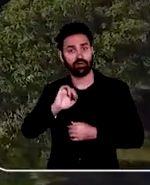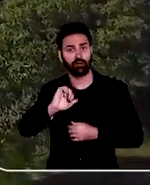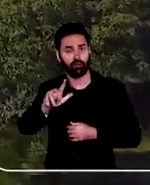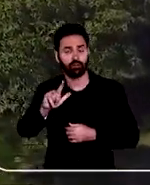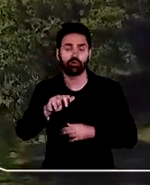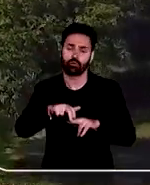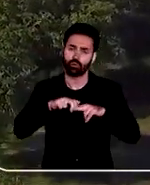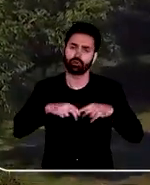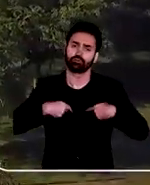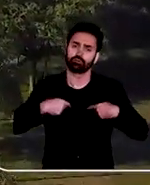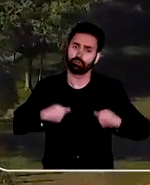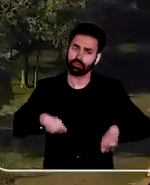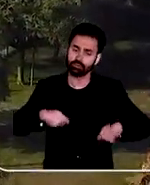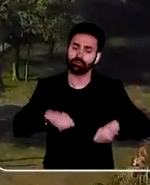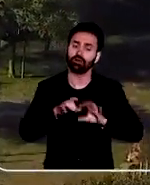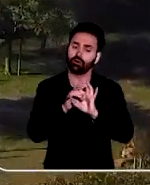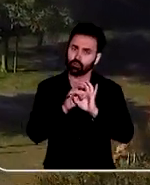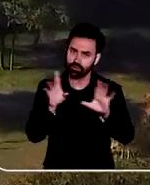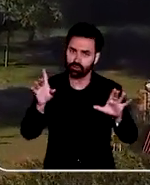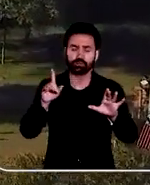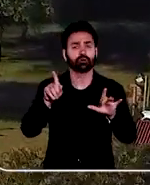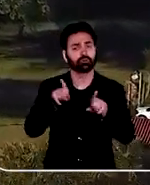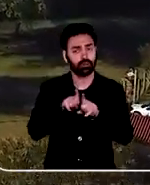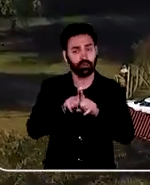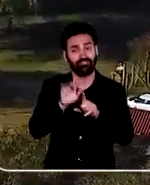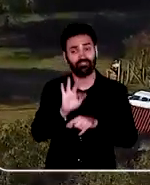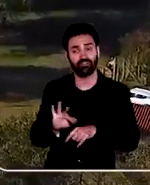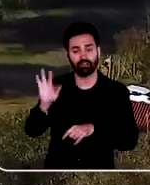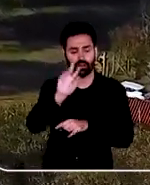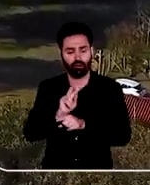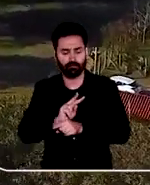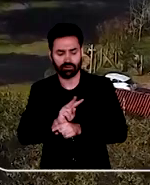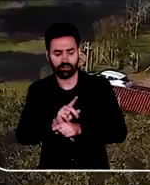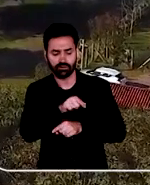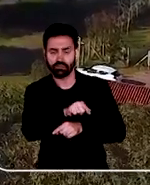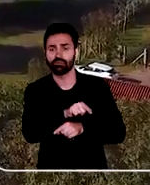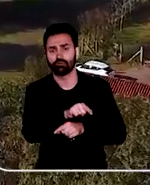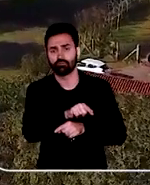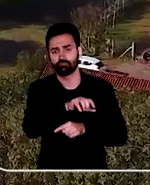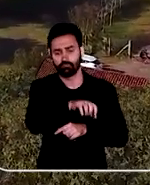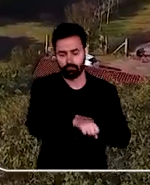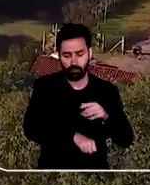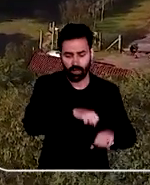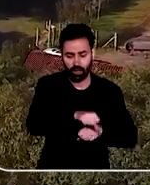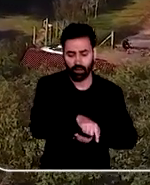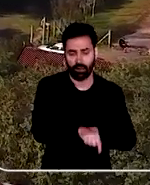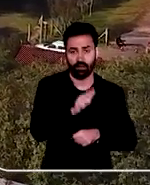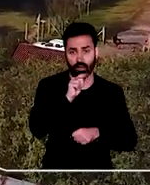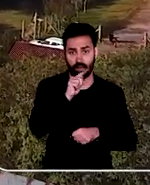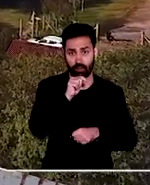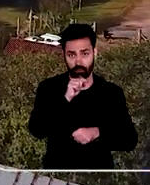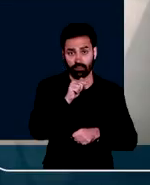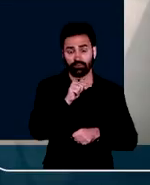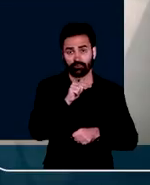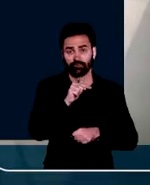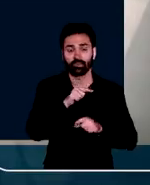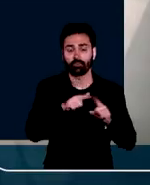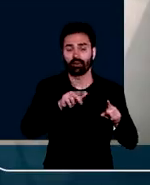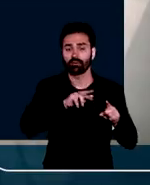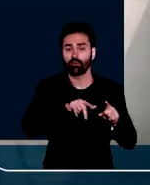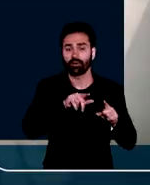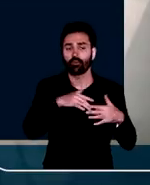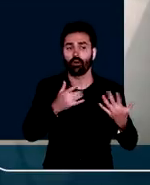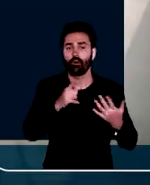água como mineral e por consequência define a necessidade de autorização e fiscalização federais para sua exploração é a